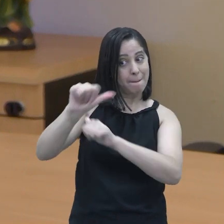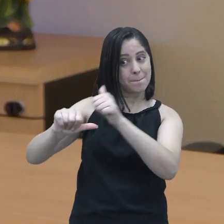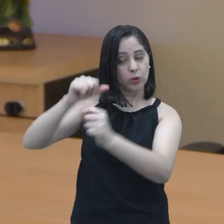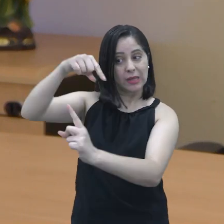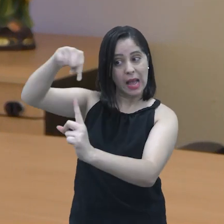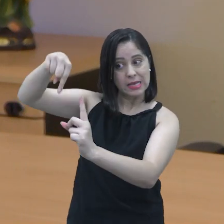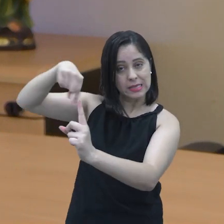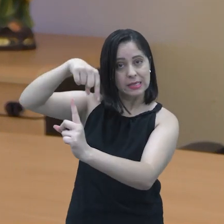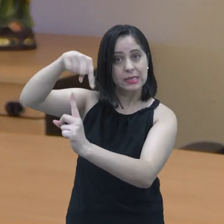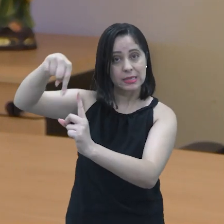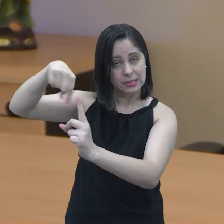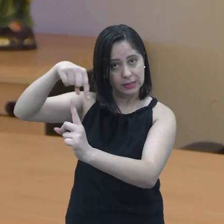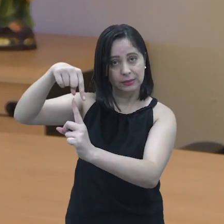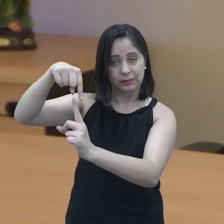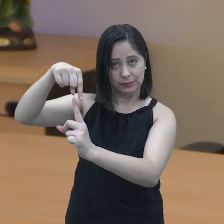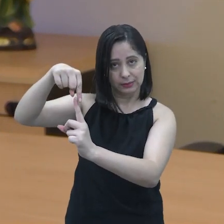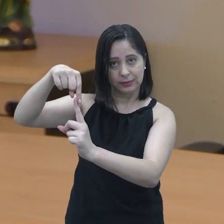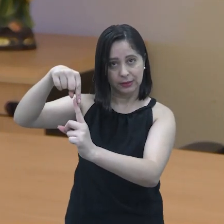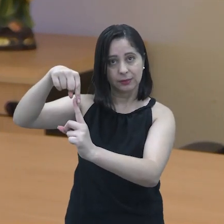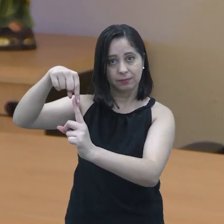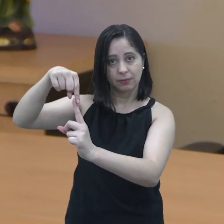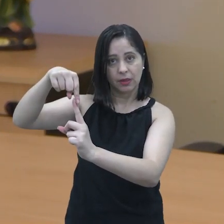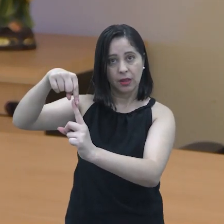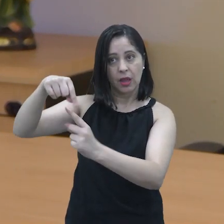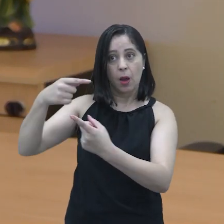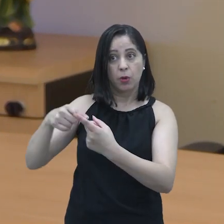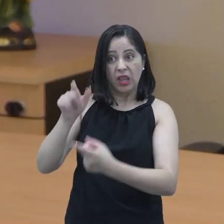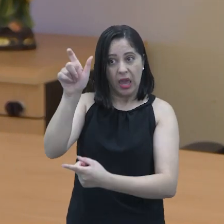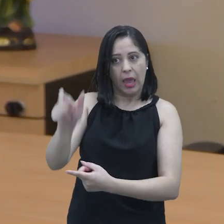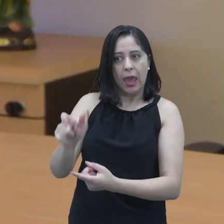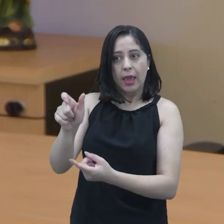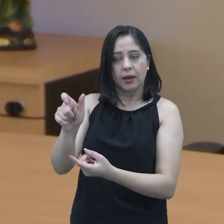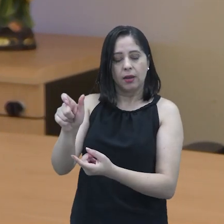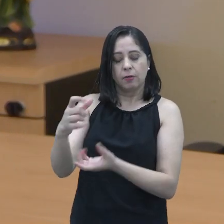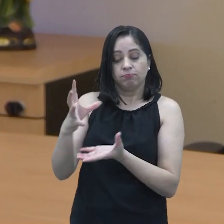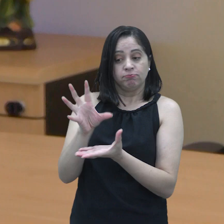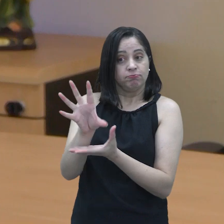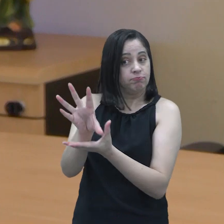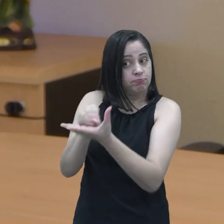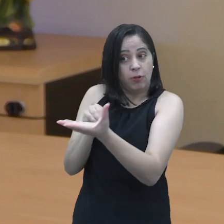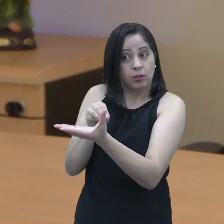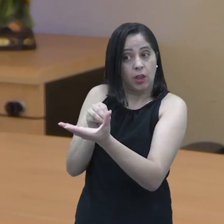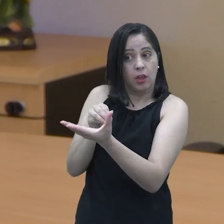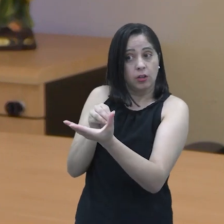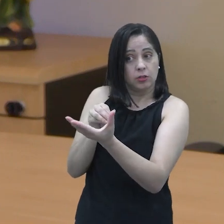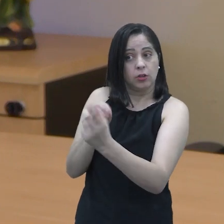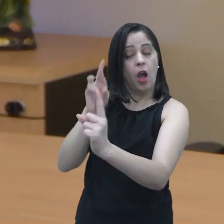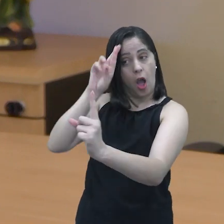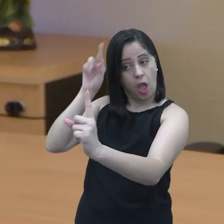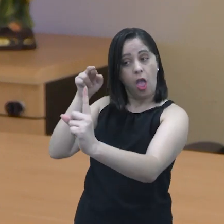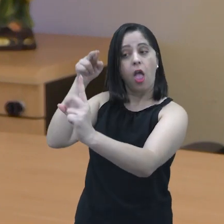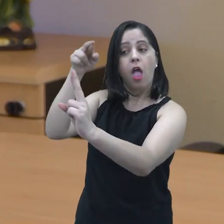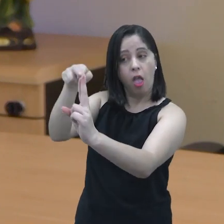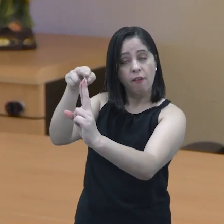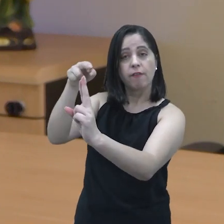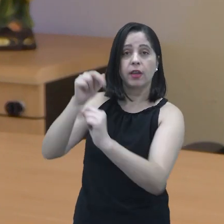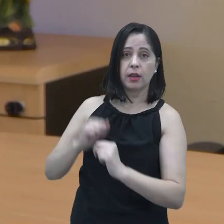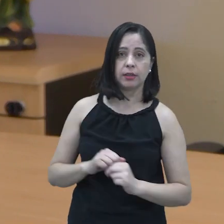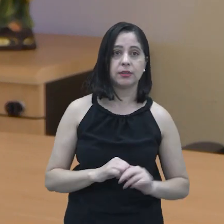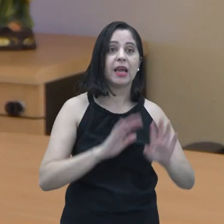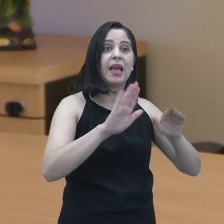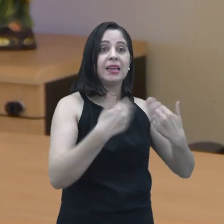apresentado à Santa Sé, ao Papa, como uma figura modelar. Então a igreja começa aqui, a diocese